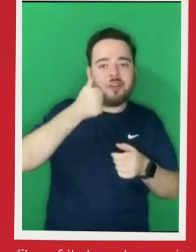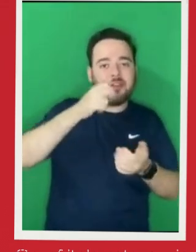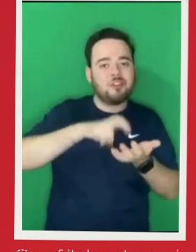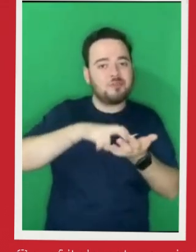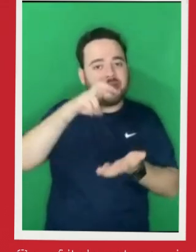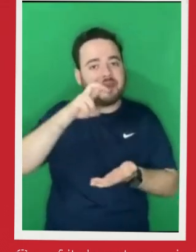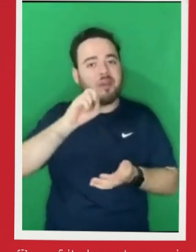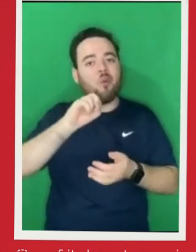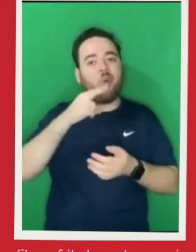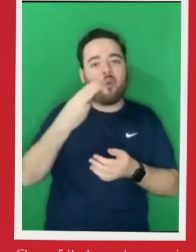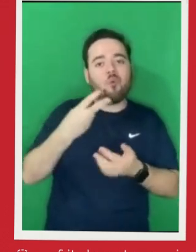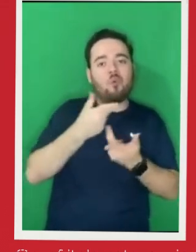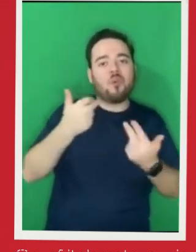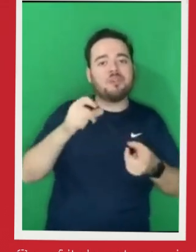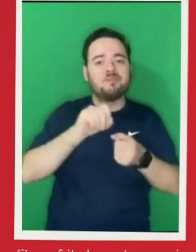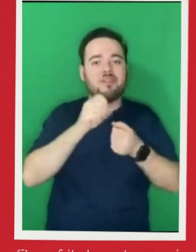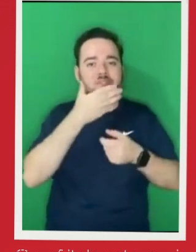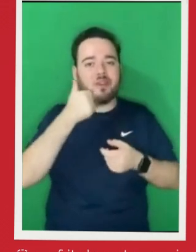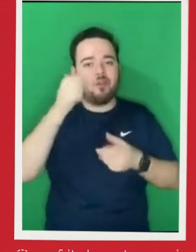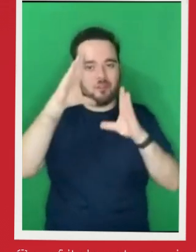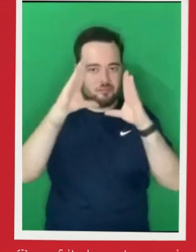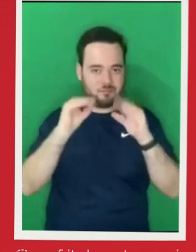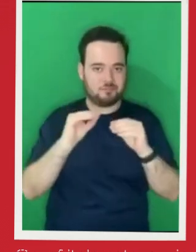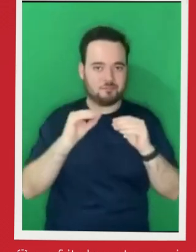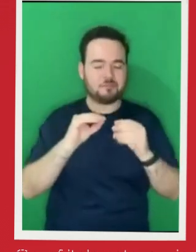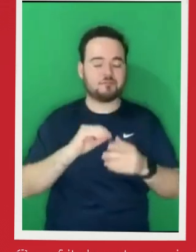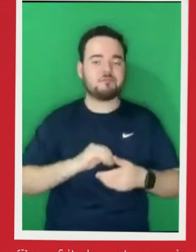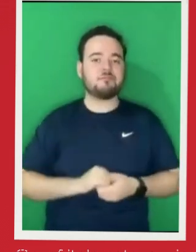de manhã, que coisas que você faz melhor à noite.